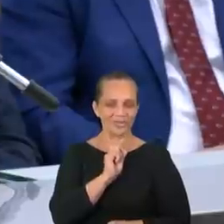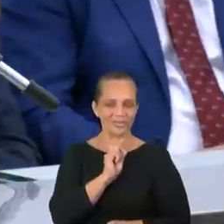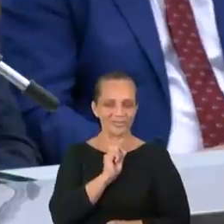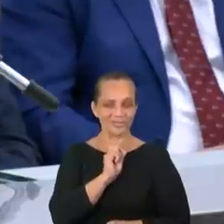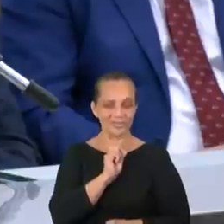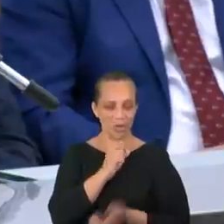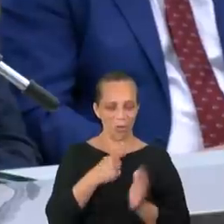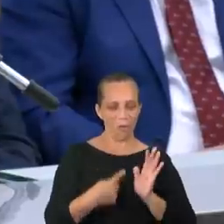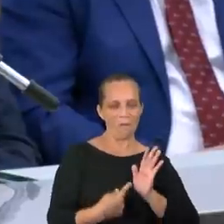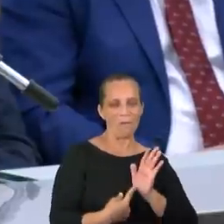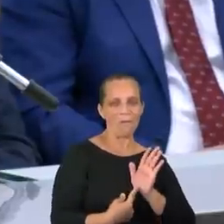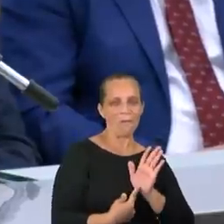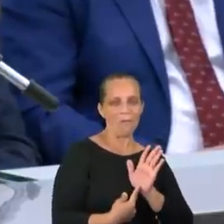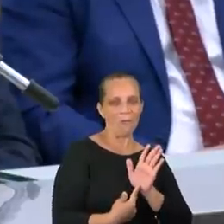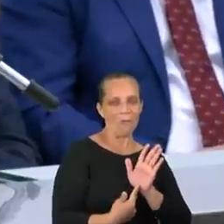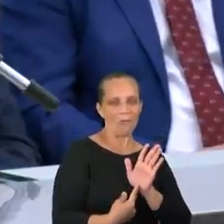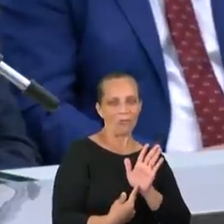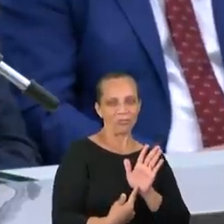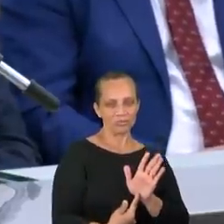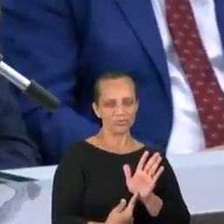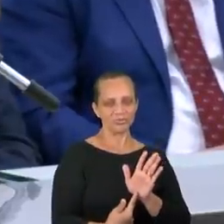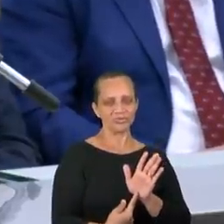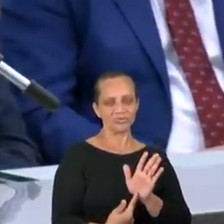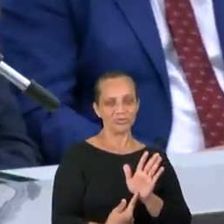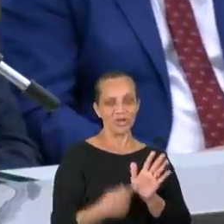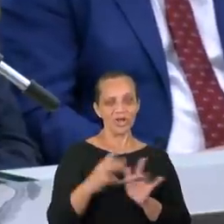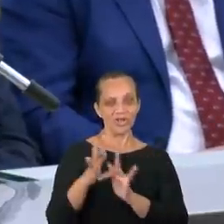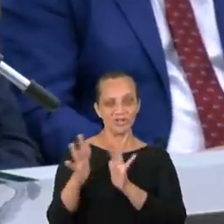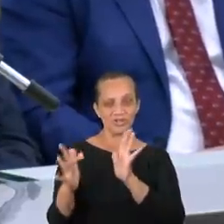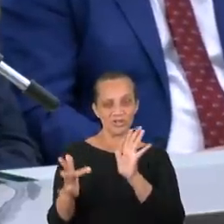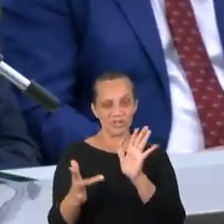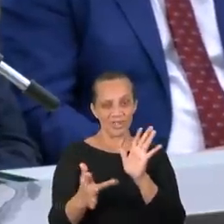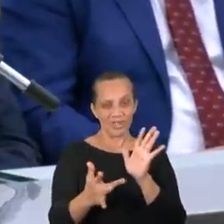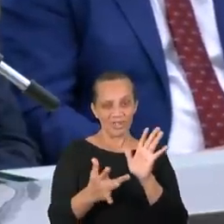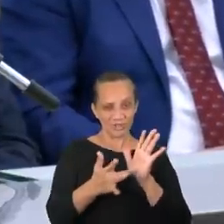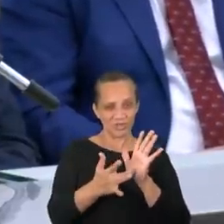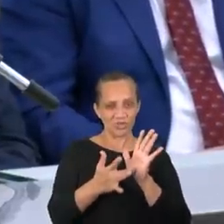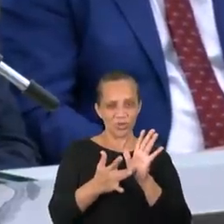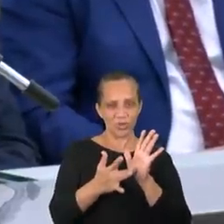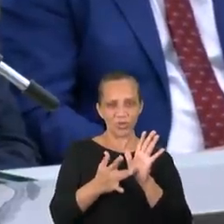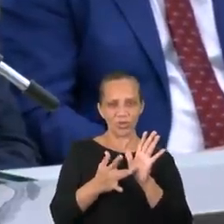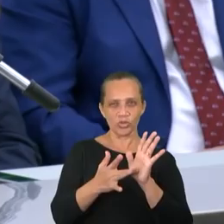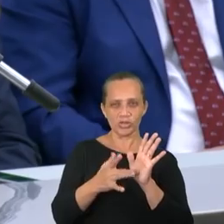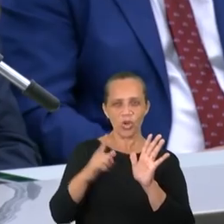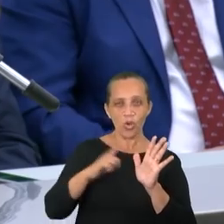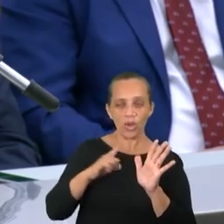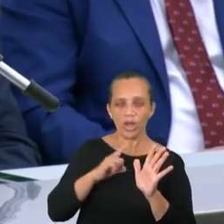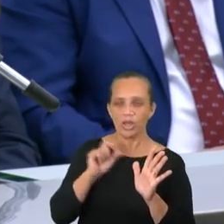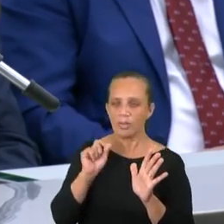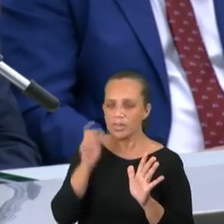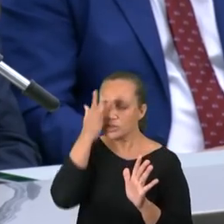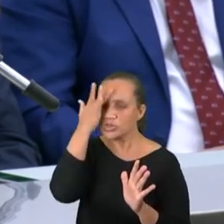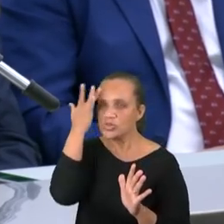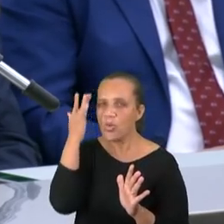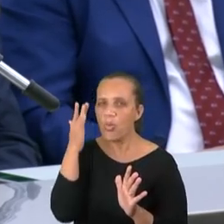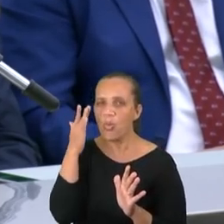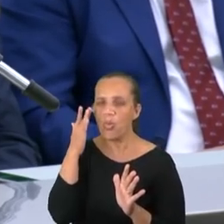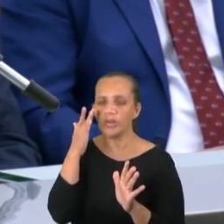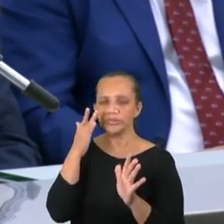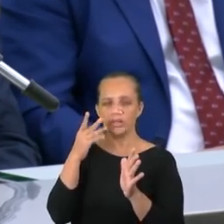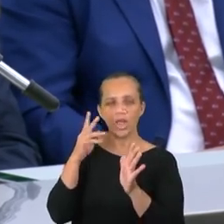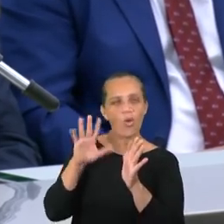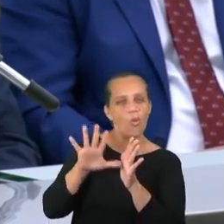colocou pelo avesso. Jesus, é o seguinte: a quem eu tenho defraudado, eu